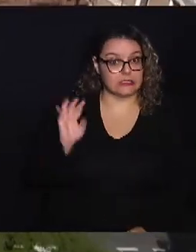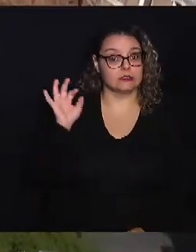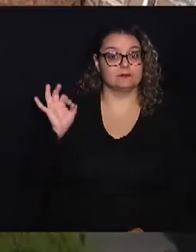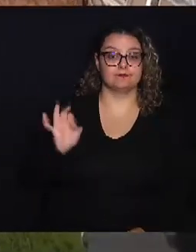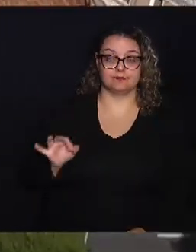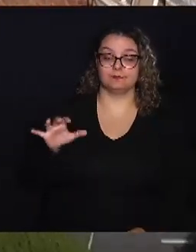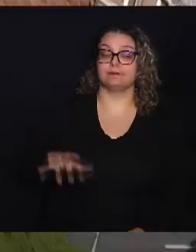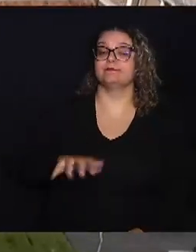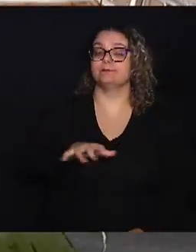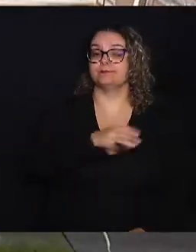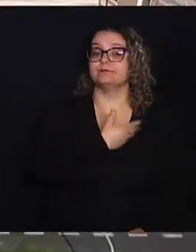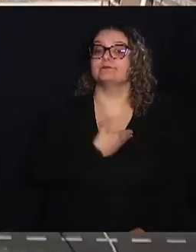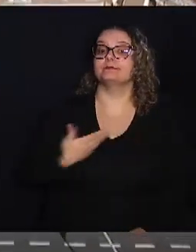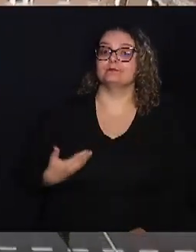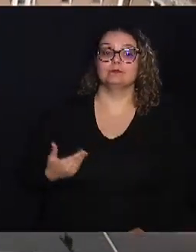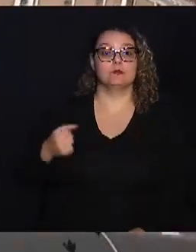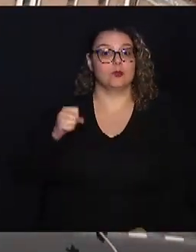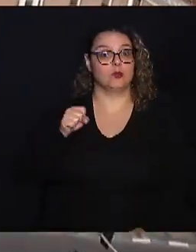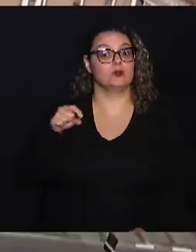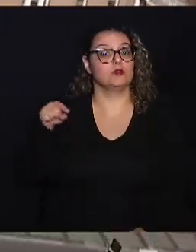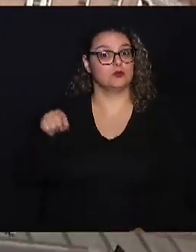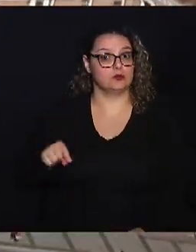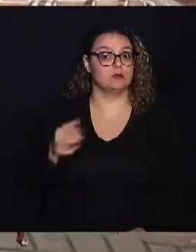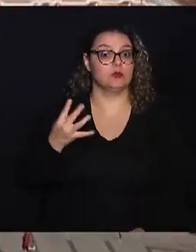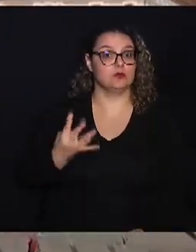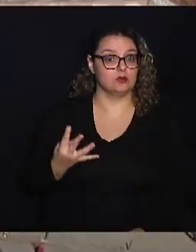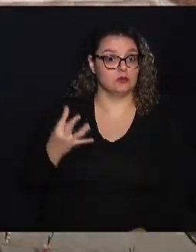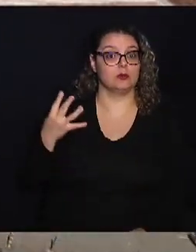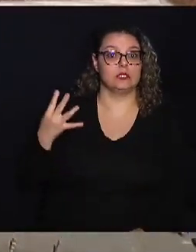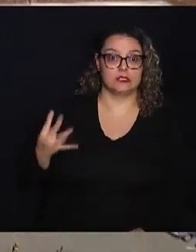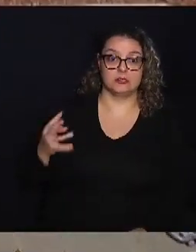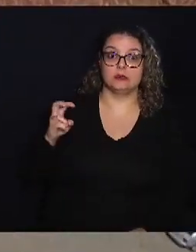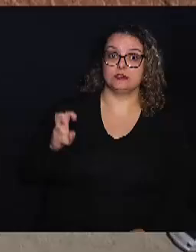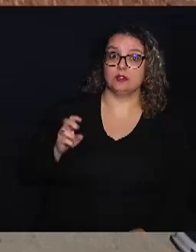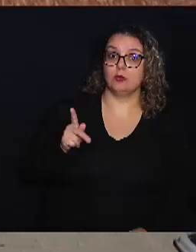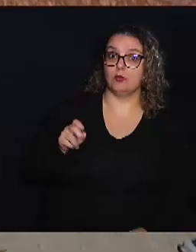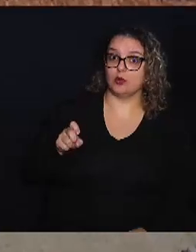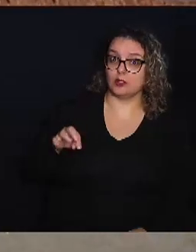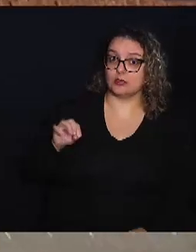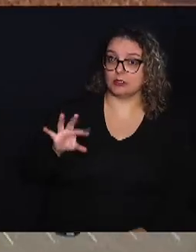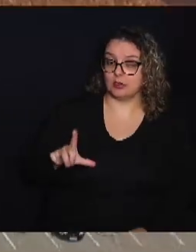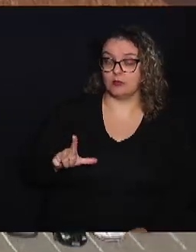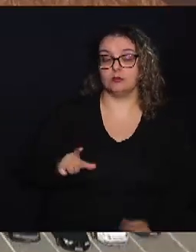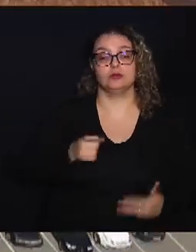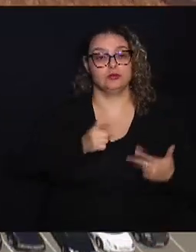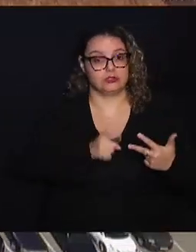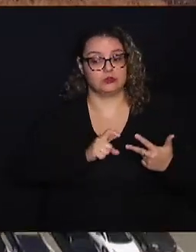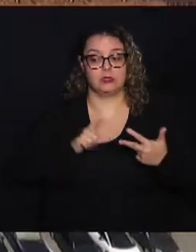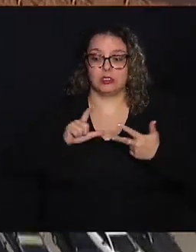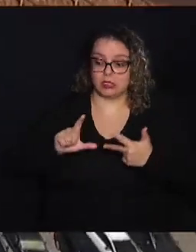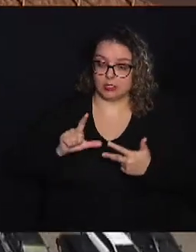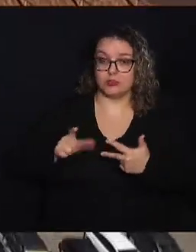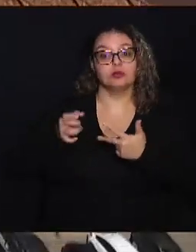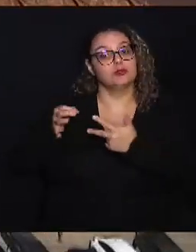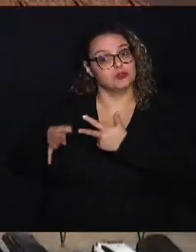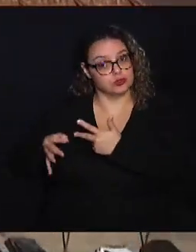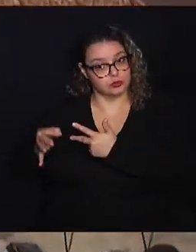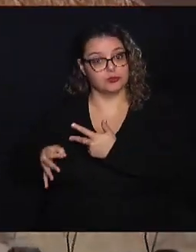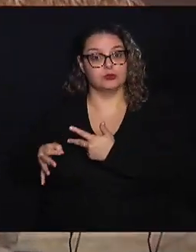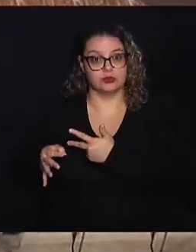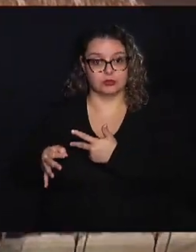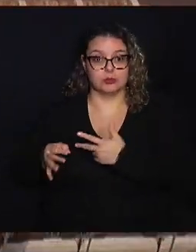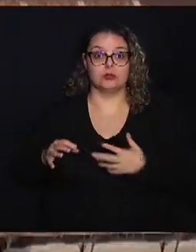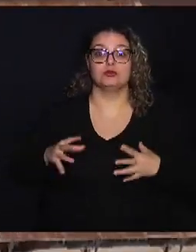órgãos públicos dos 8.045 portais dos poderes executivo, legislativo, judiciário,